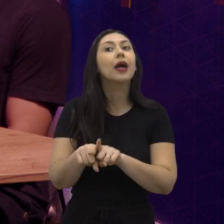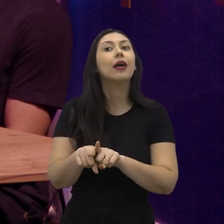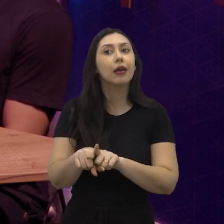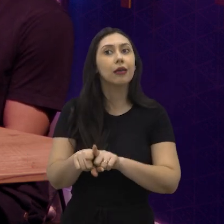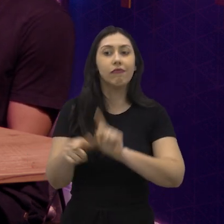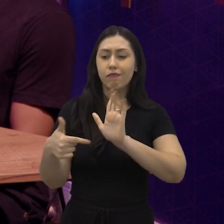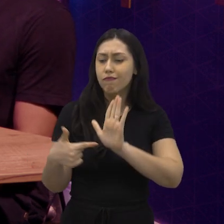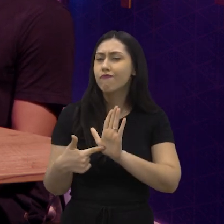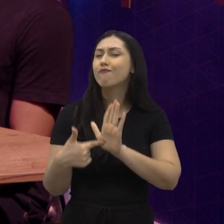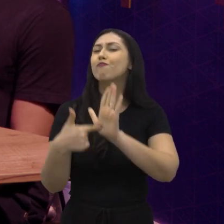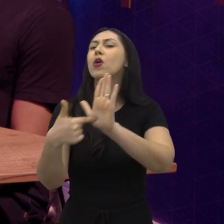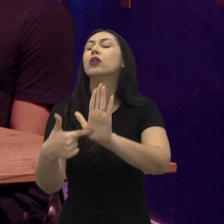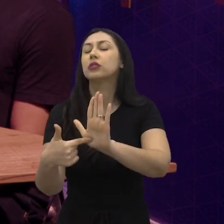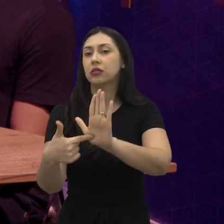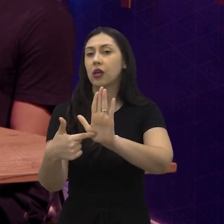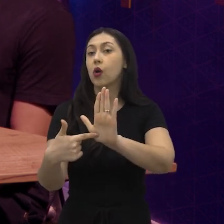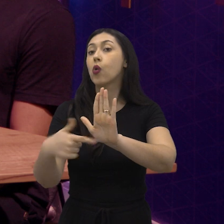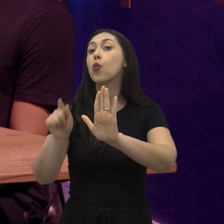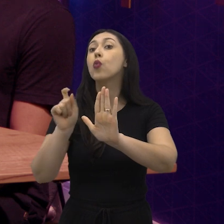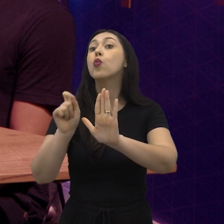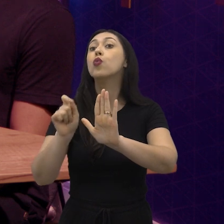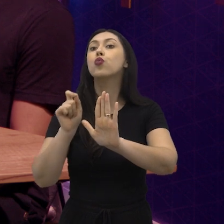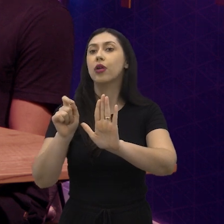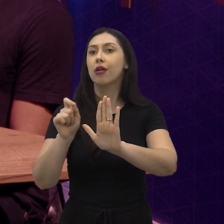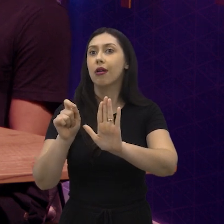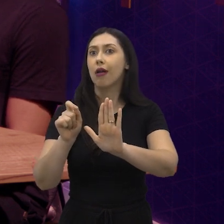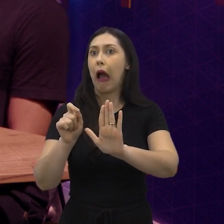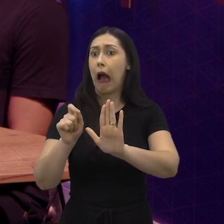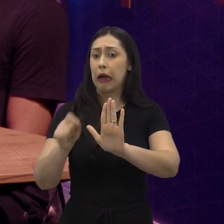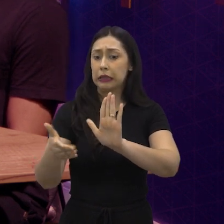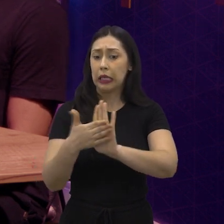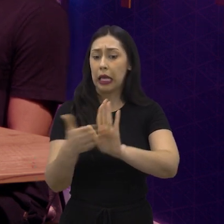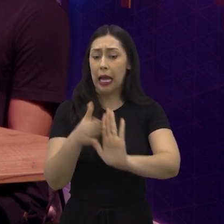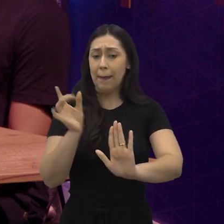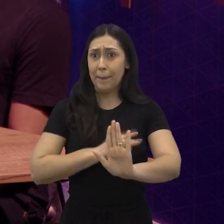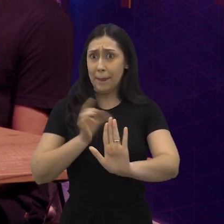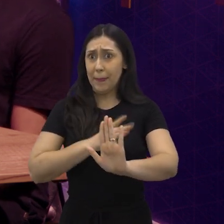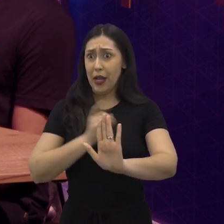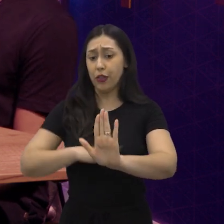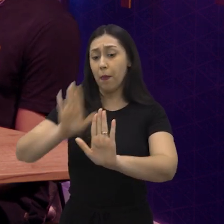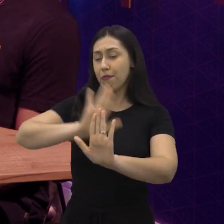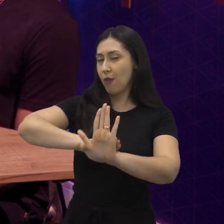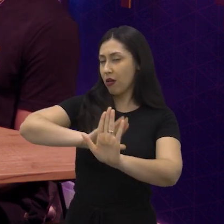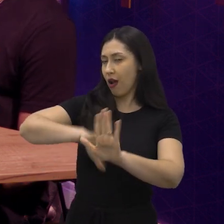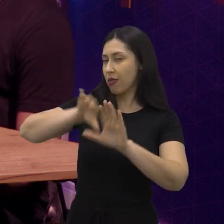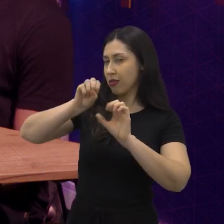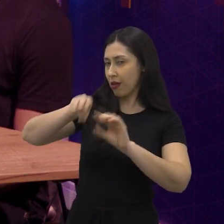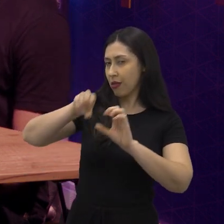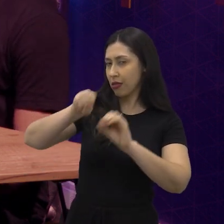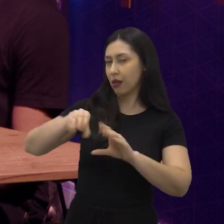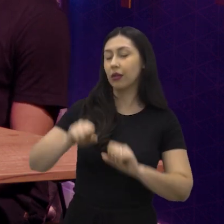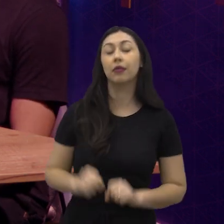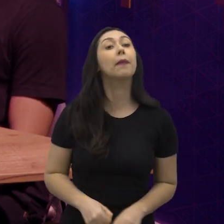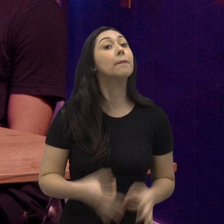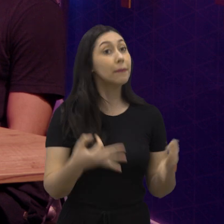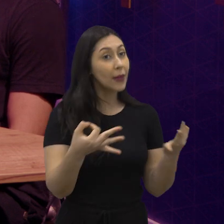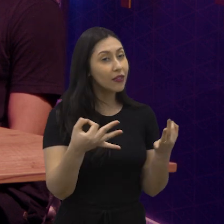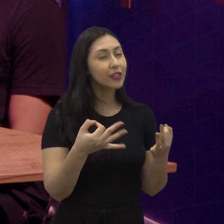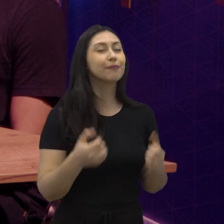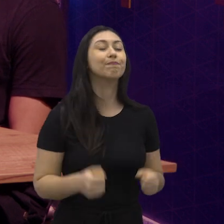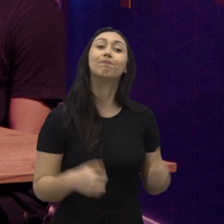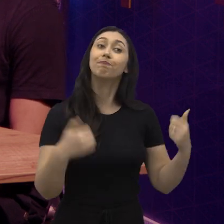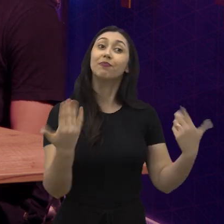esse lance, né, de trazer o medo para ensinar alguma coisa. Perfeito. Então Então